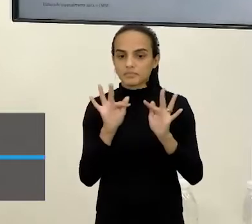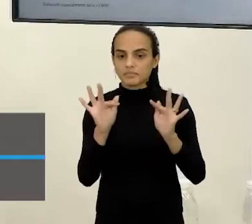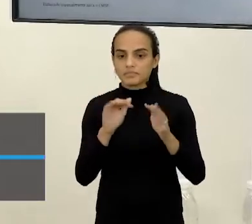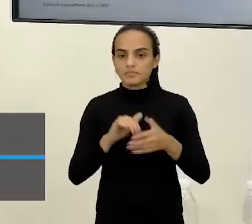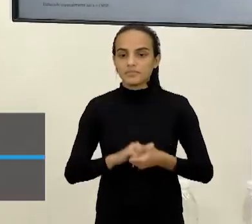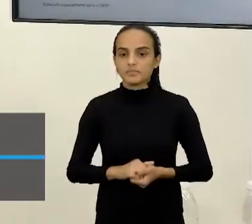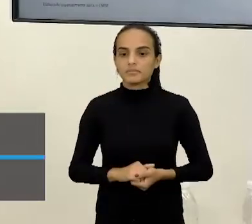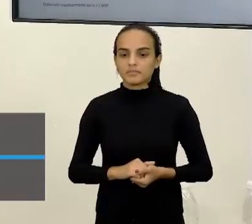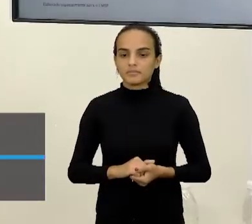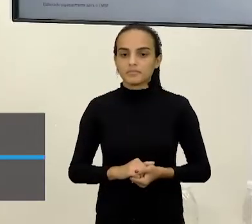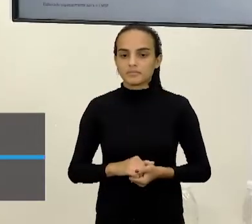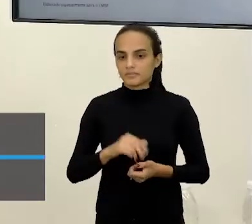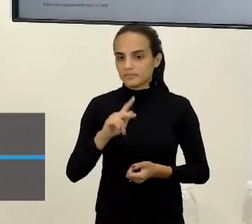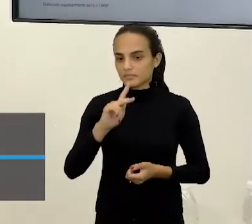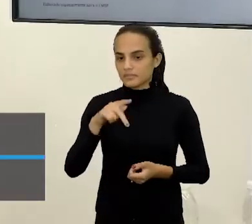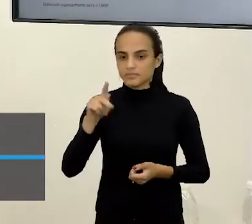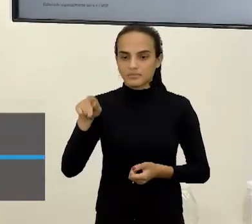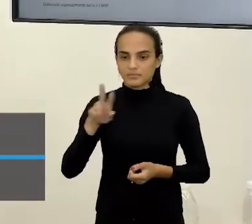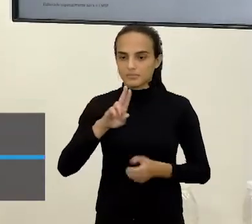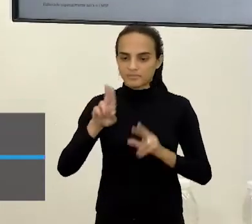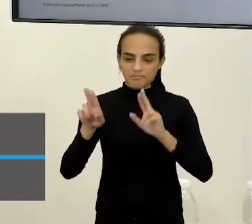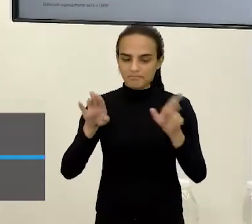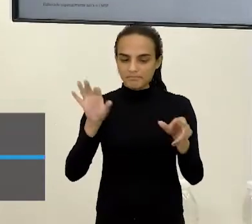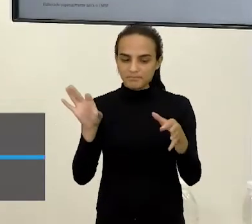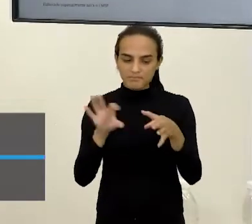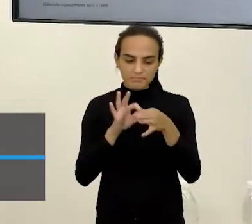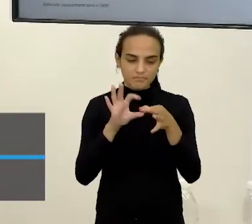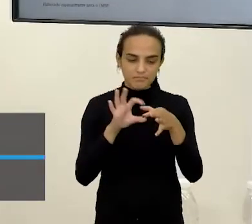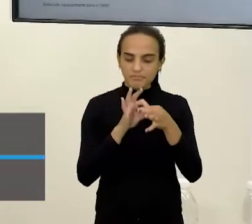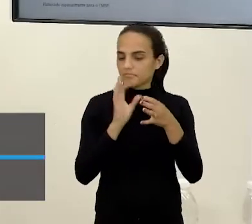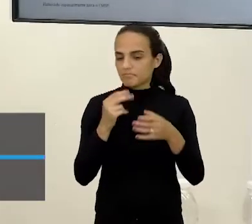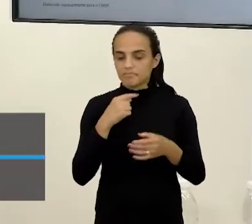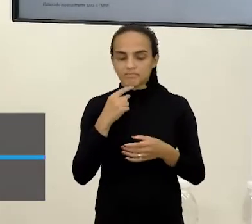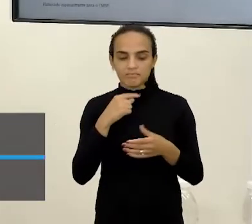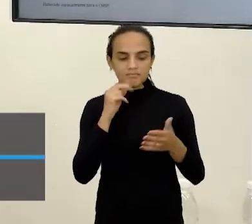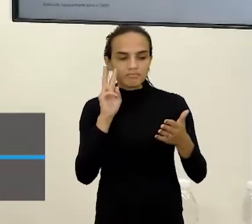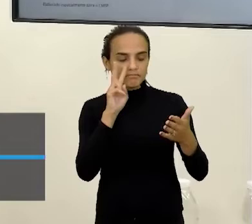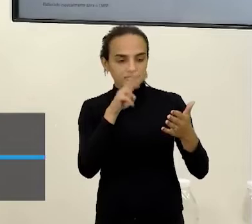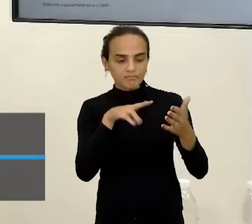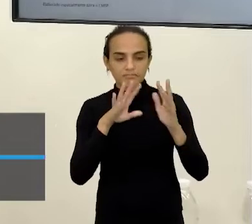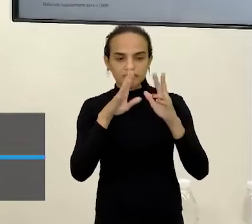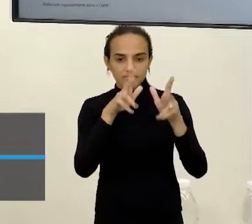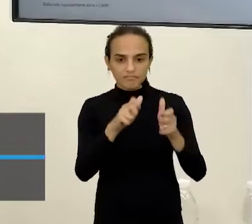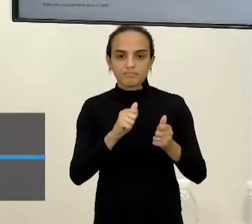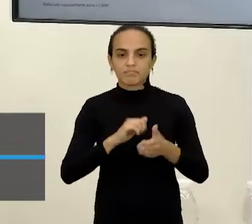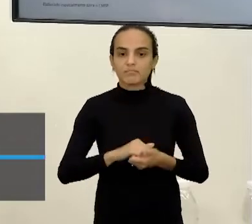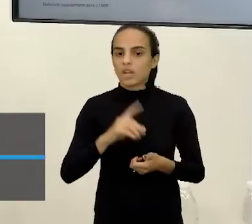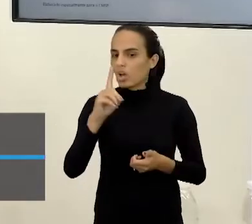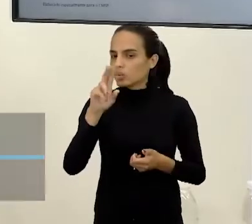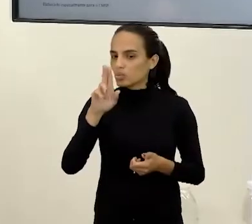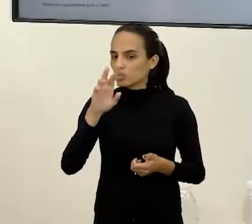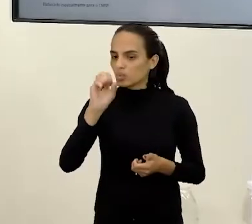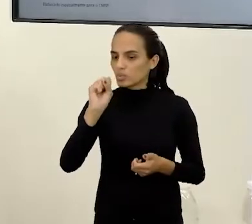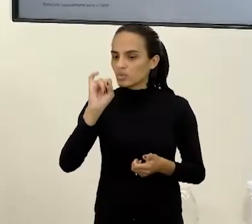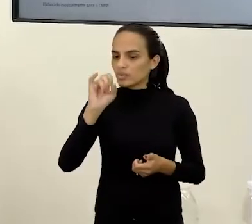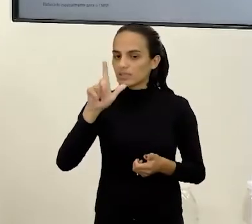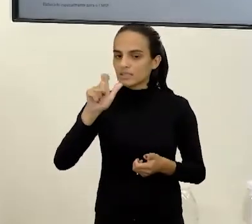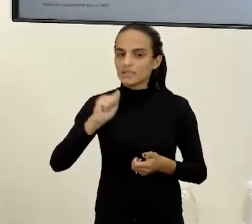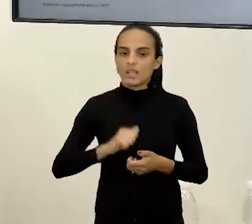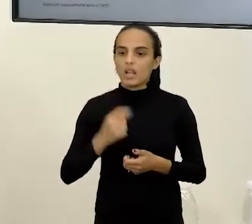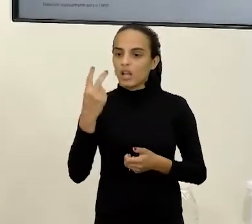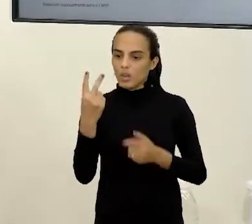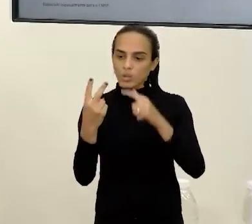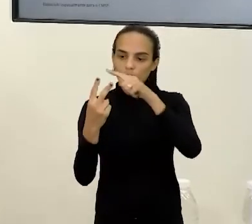depois você me explica aqui melhor, que os nomes ficam tudo junto, dá uma dificultada, que eu acho que é Drusila, que falou: 2 forças da